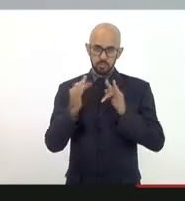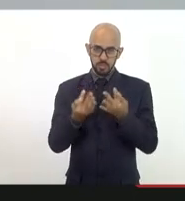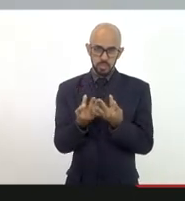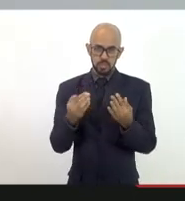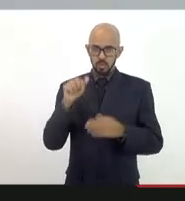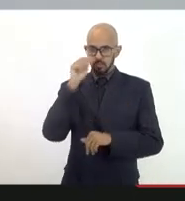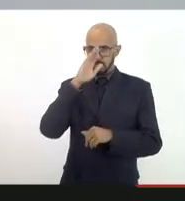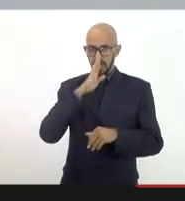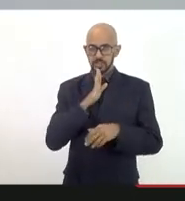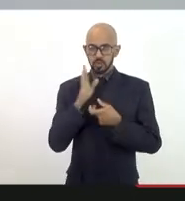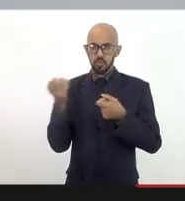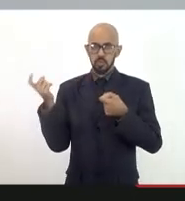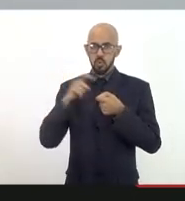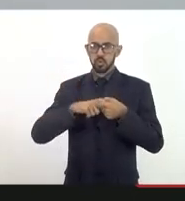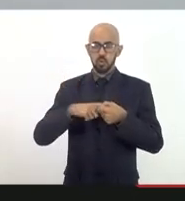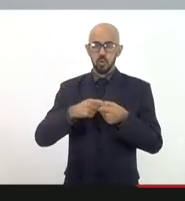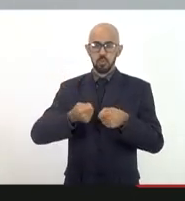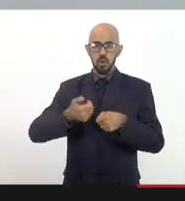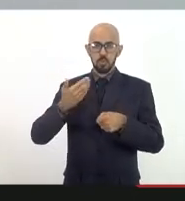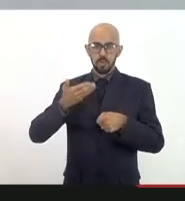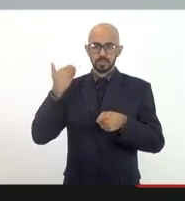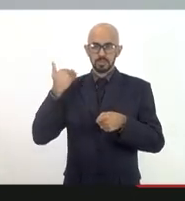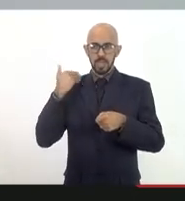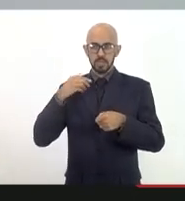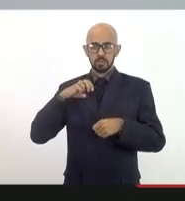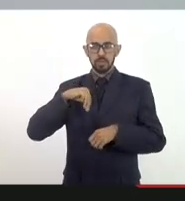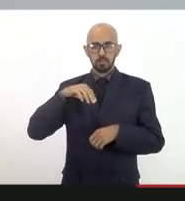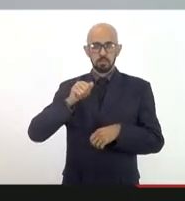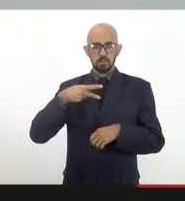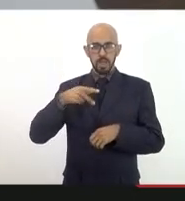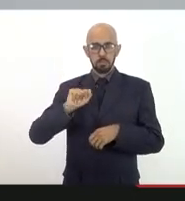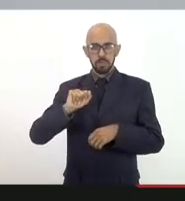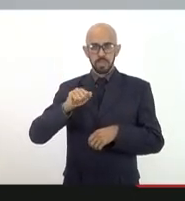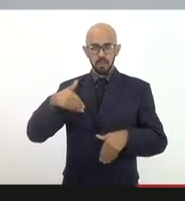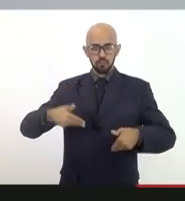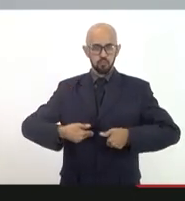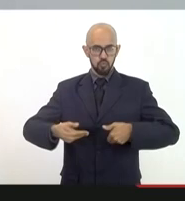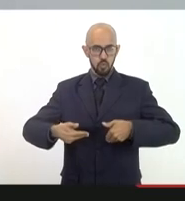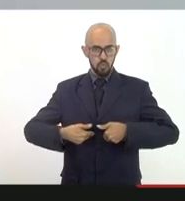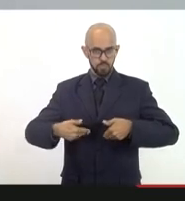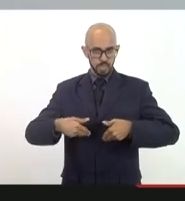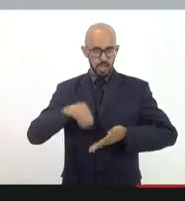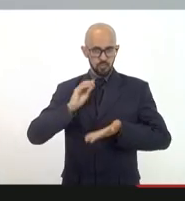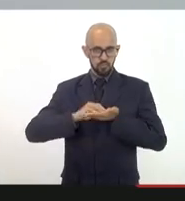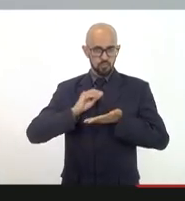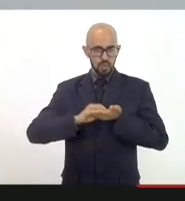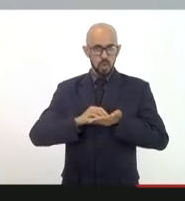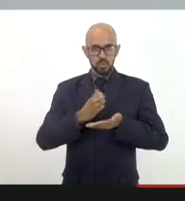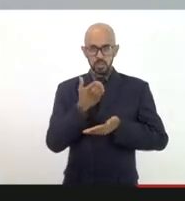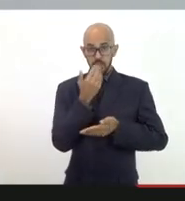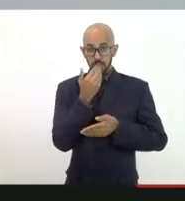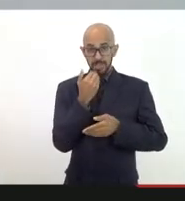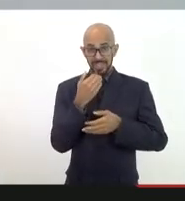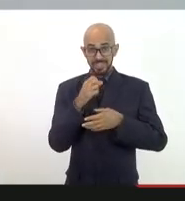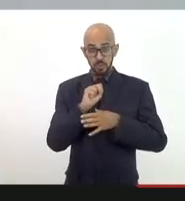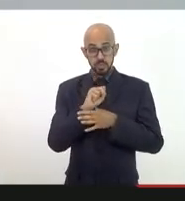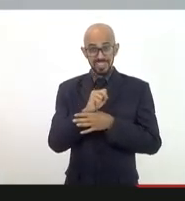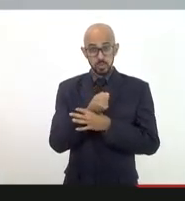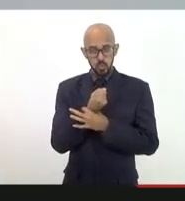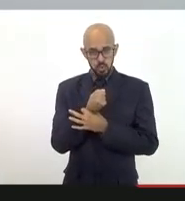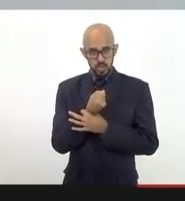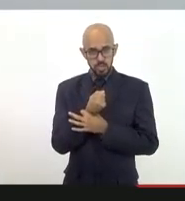revoltado recentemente para o mapa da fome? Então, assim, a insegurança alimentar, deputada Marta Rocha, a quem eu